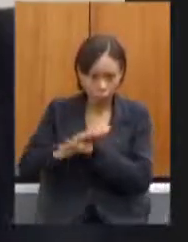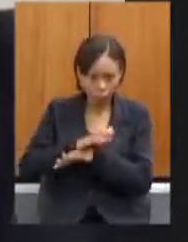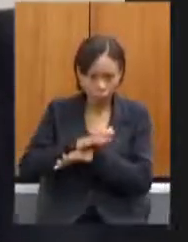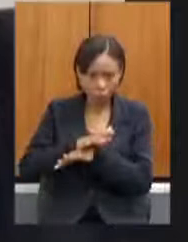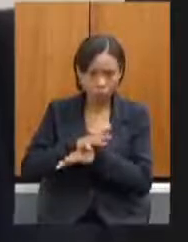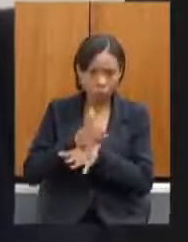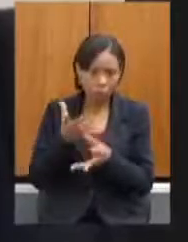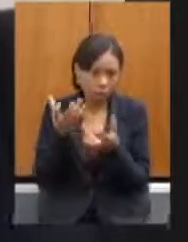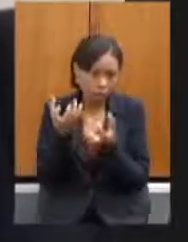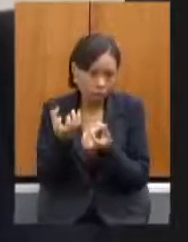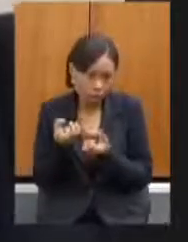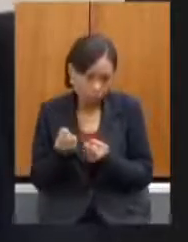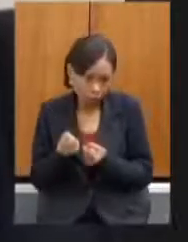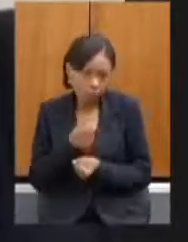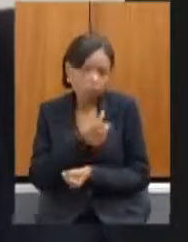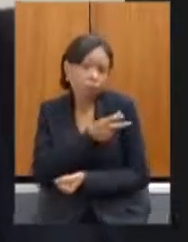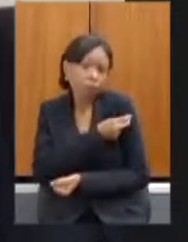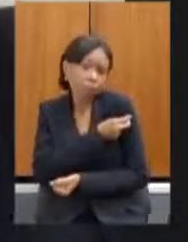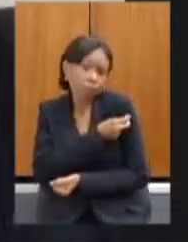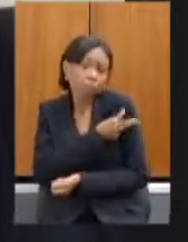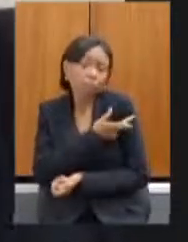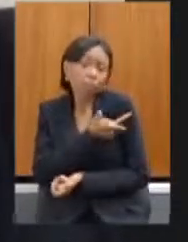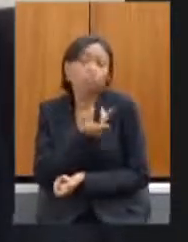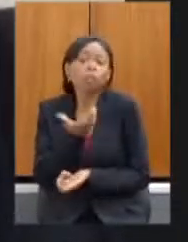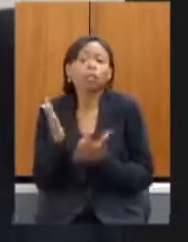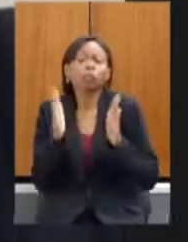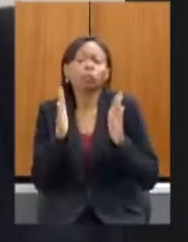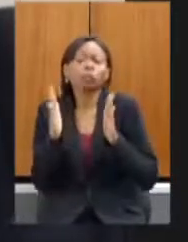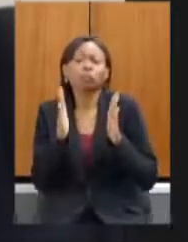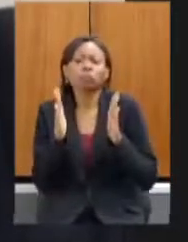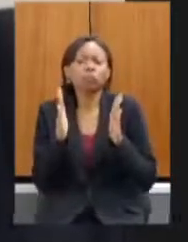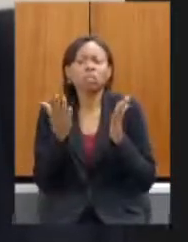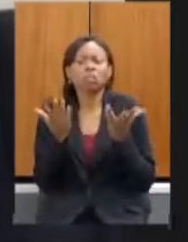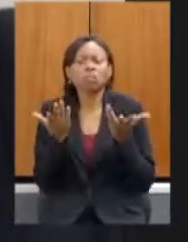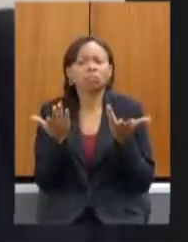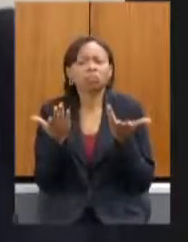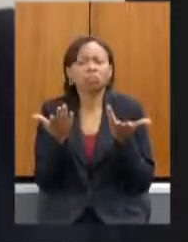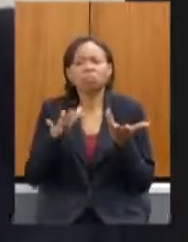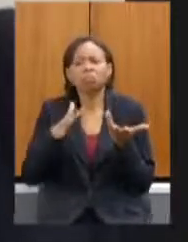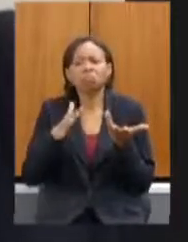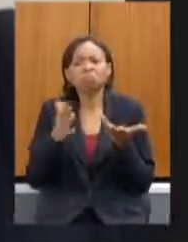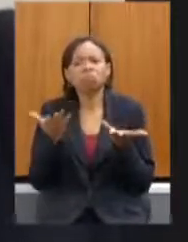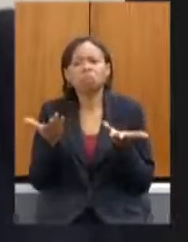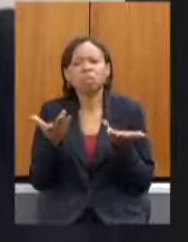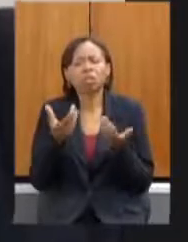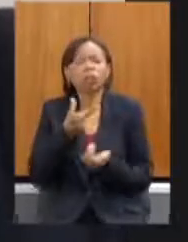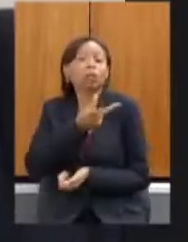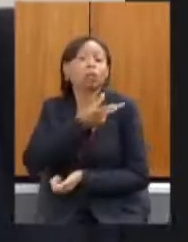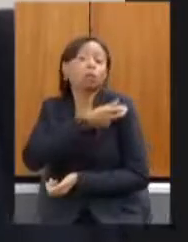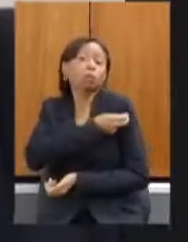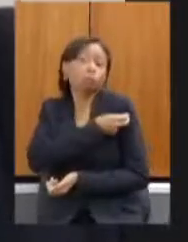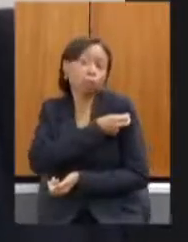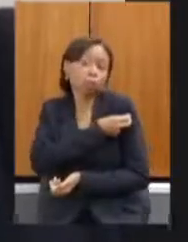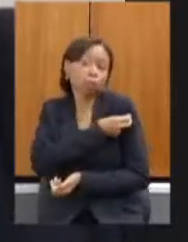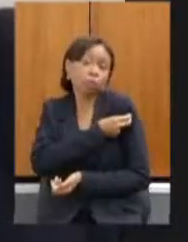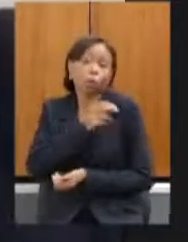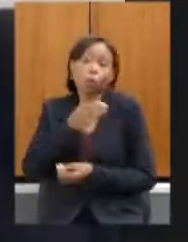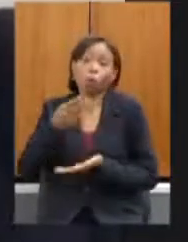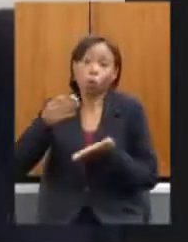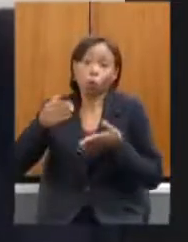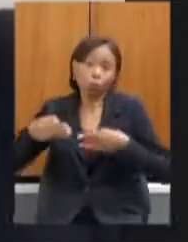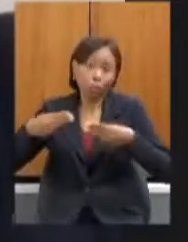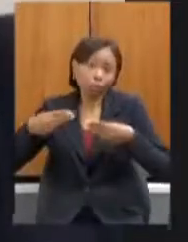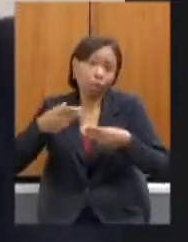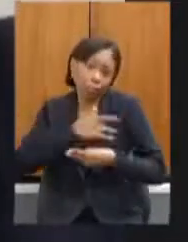receber essa vacina e qual seria uma previsão aí mínima do recebimento essas vacinas Ministério da Saúde